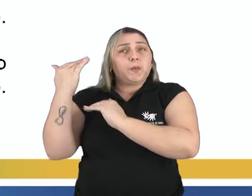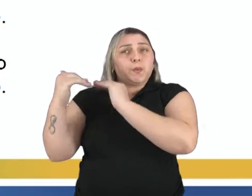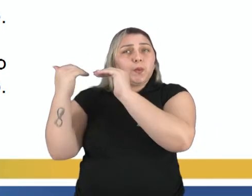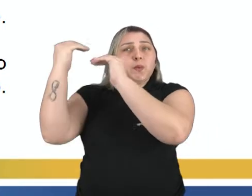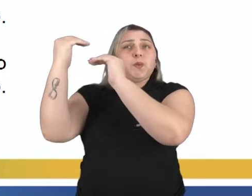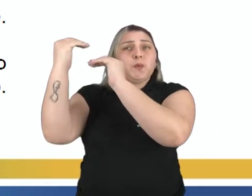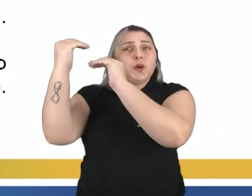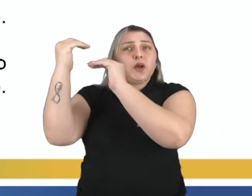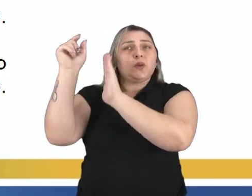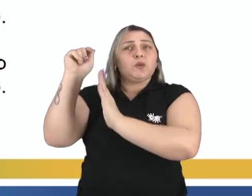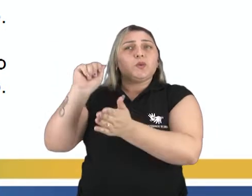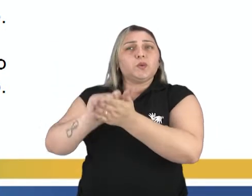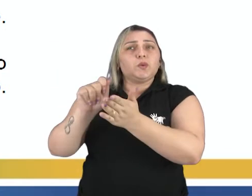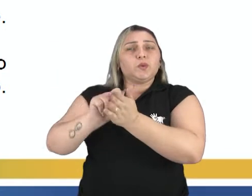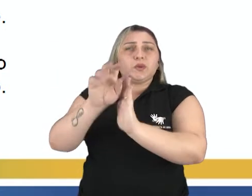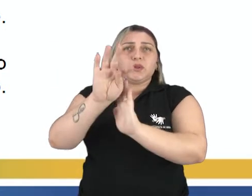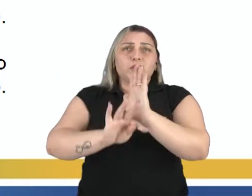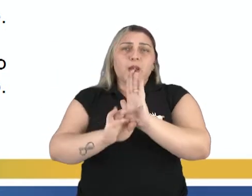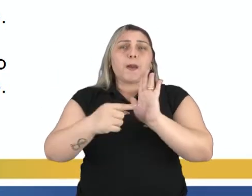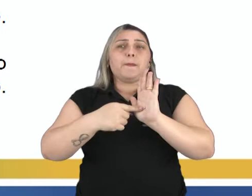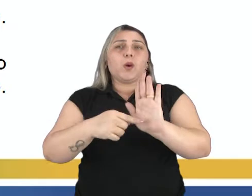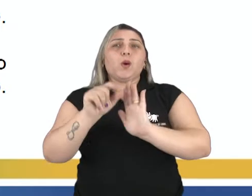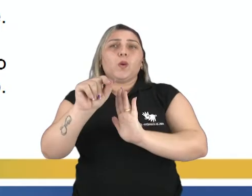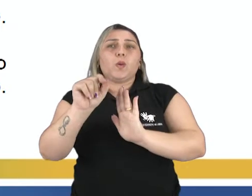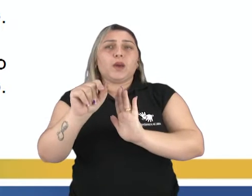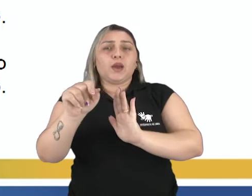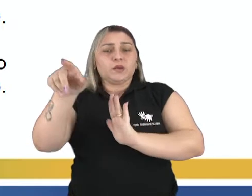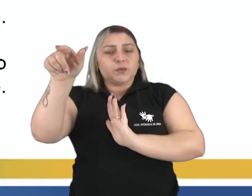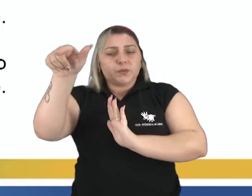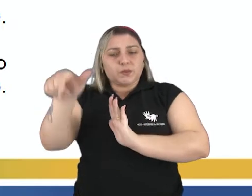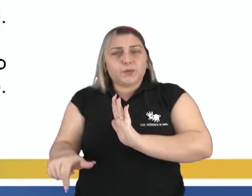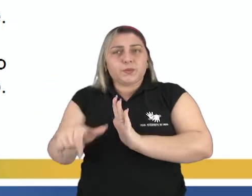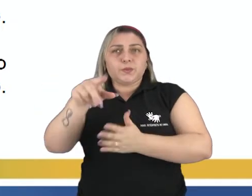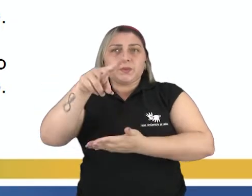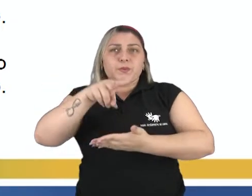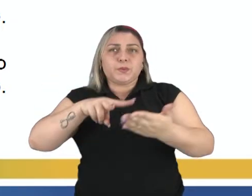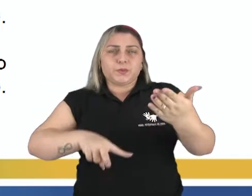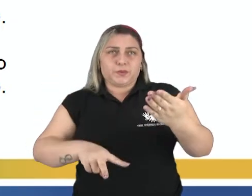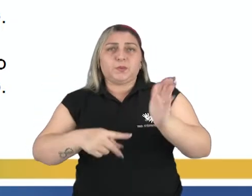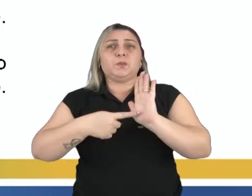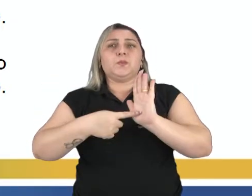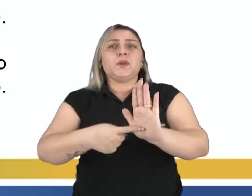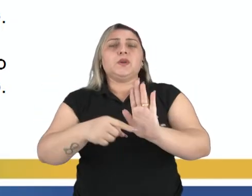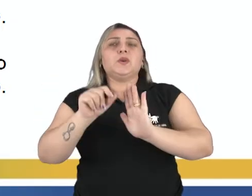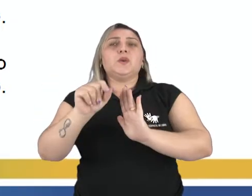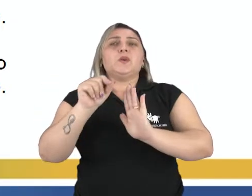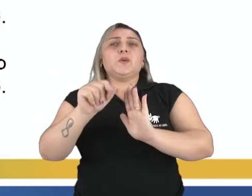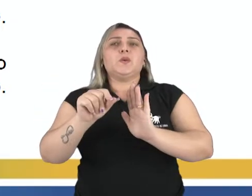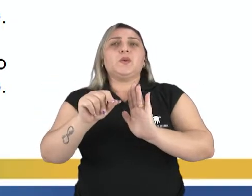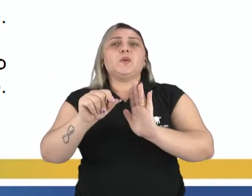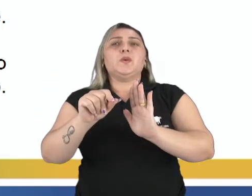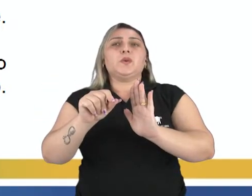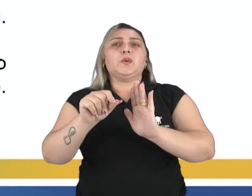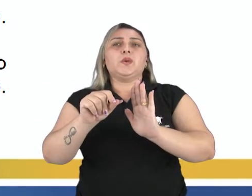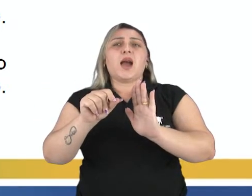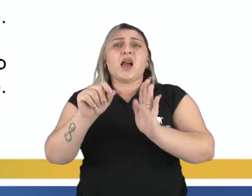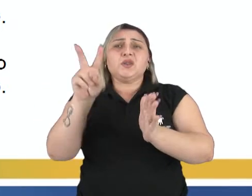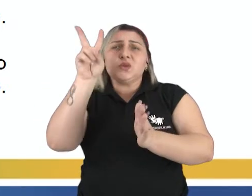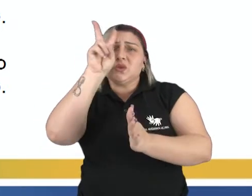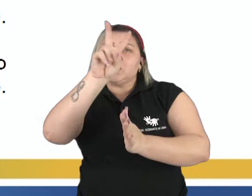aqui a gente vai fazer o que devo mostrar o que a leitor nós vamos mostrar para o leitor o enredo da